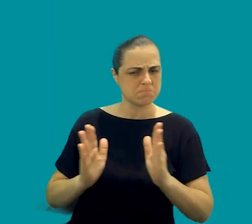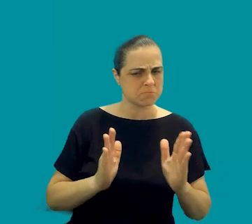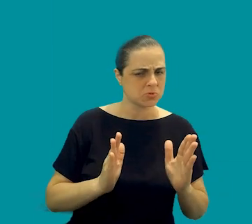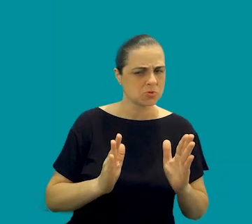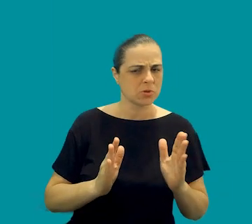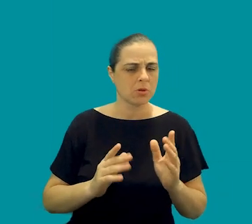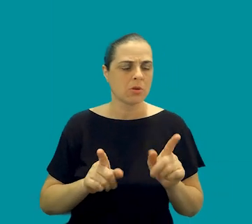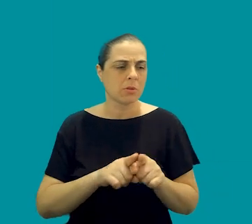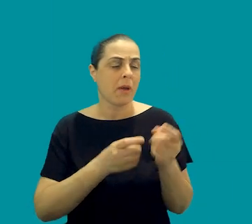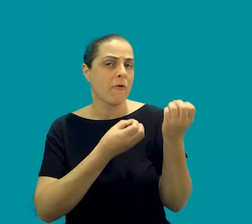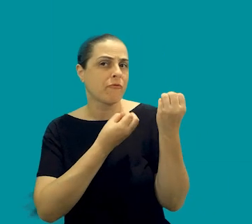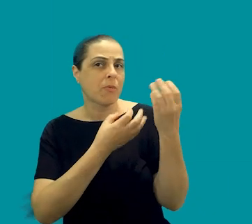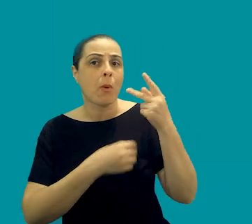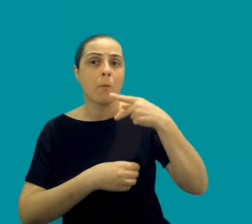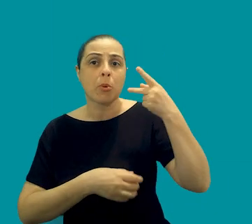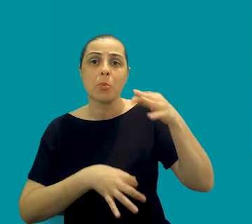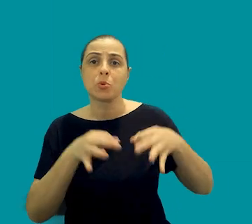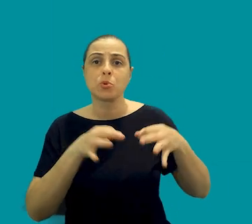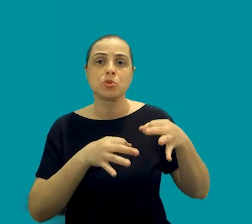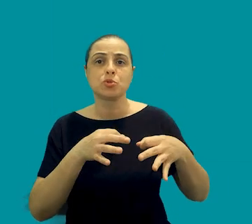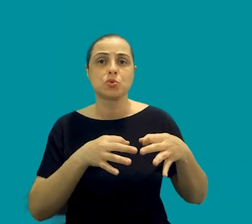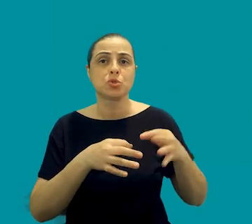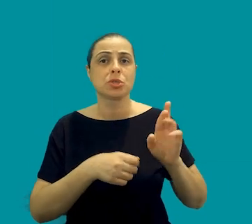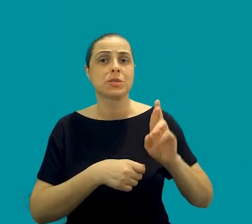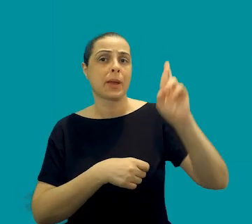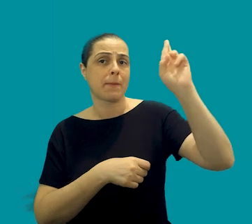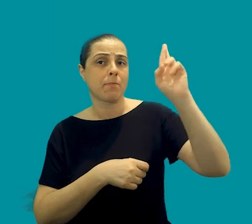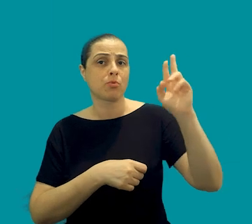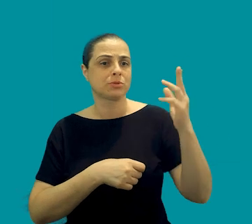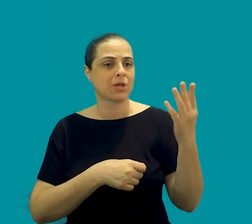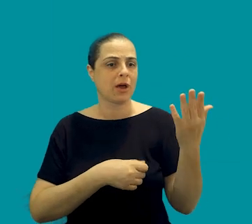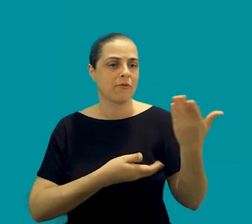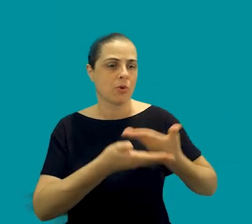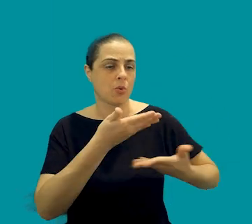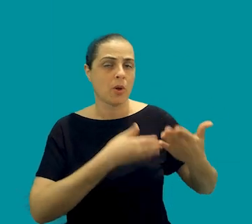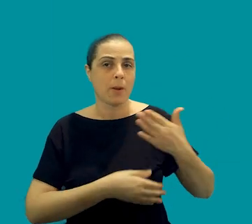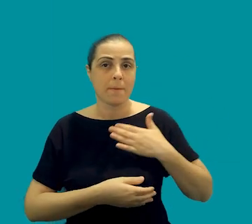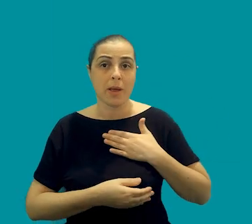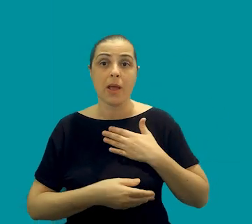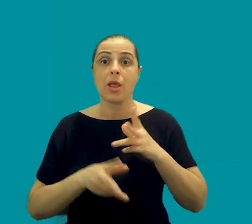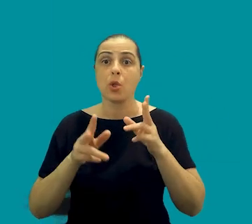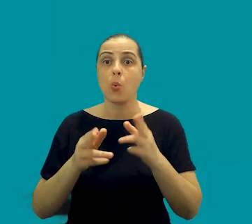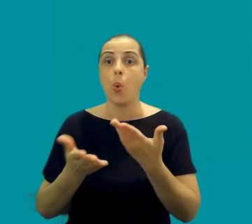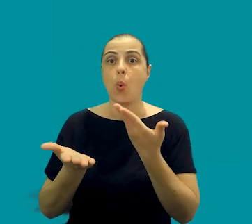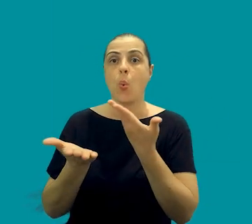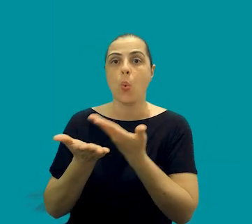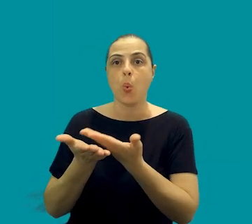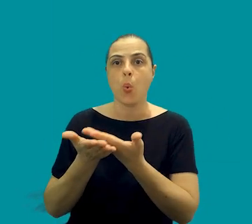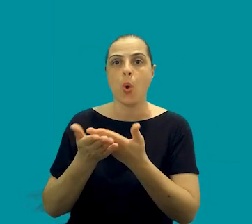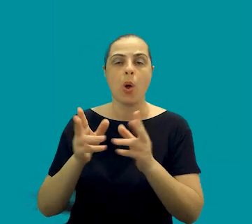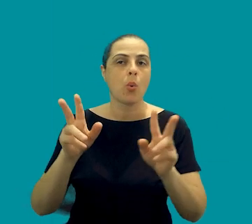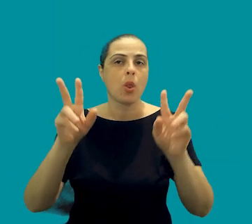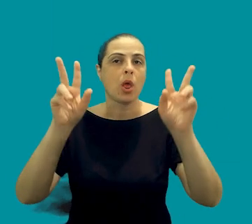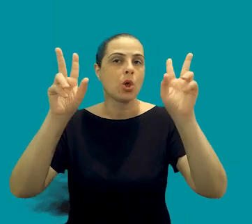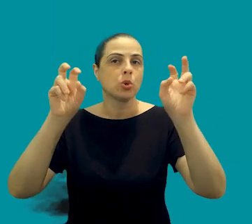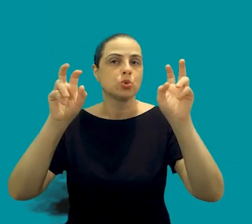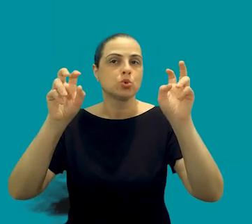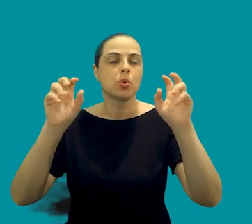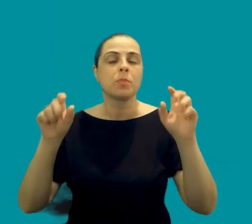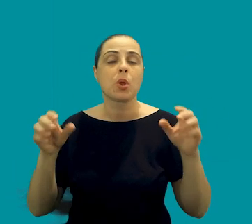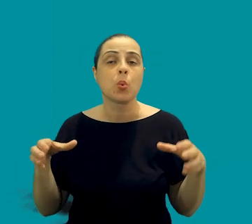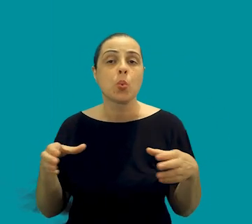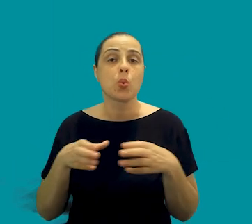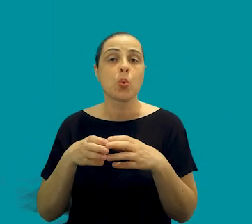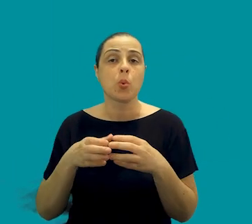informações que eles podem ter, quem que é o promotor que cuida do caso dele. Então, a aula que foi dada pela Liris ali de rede de